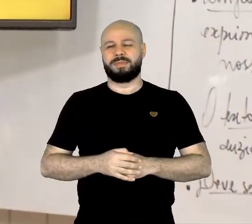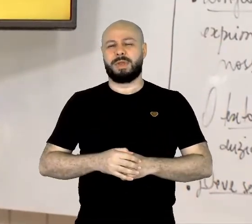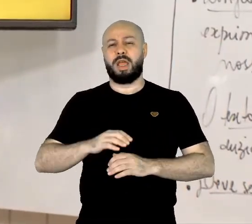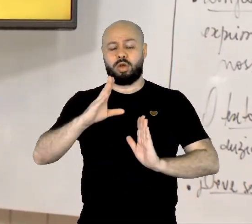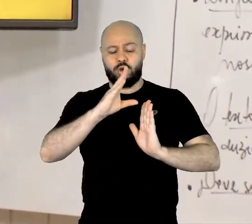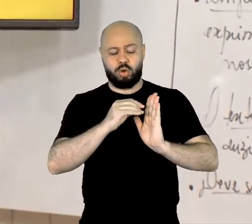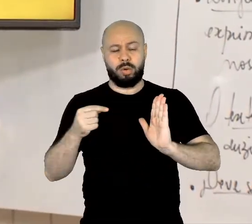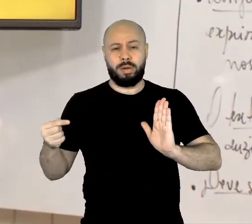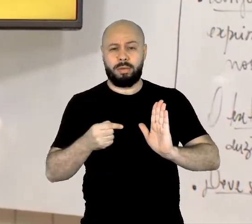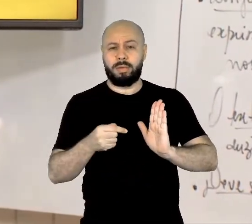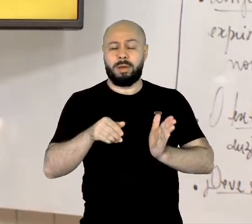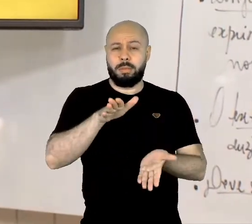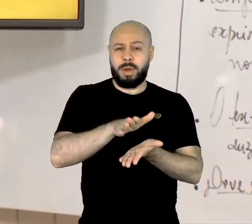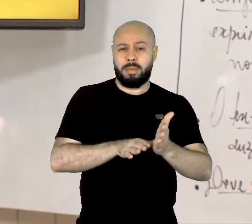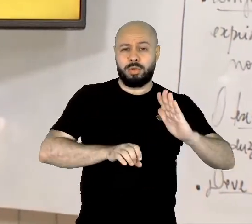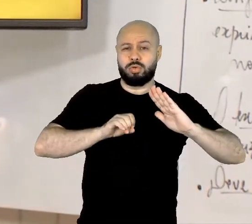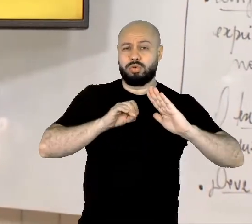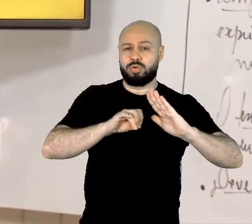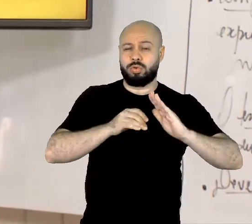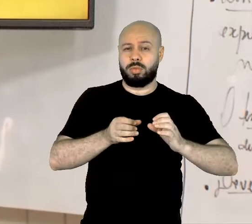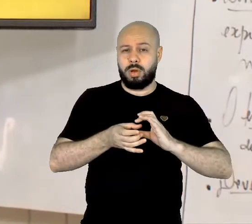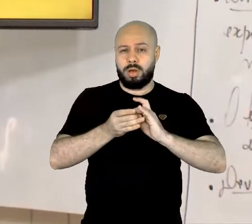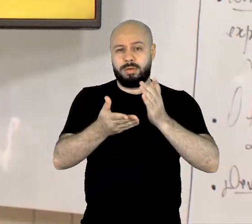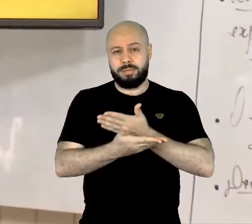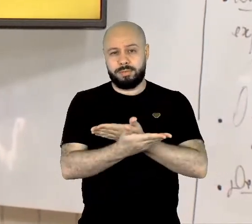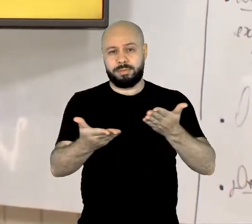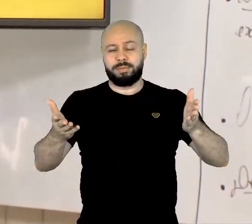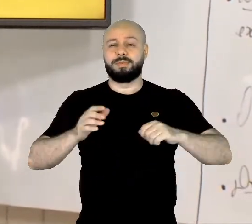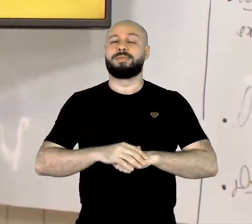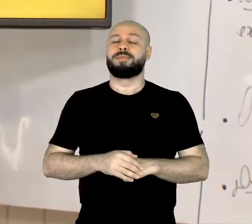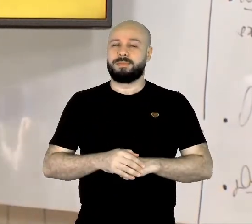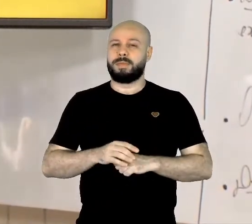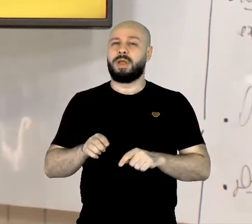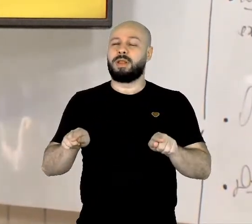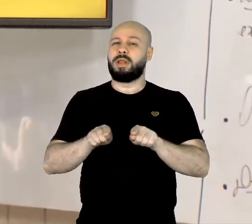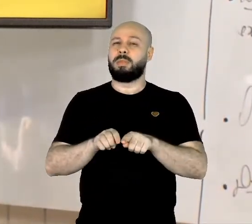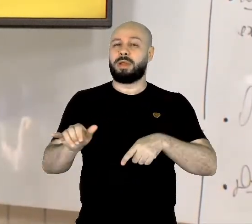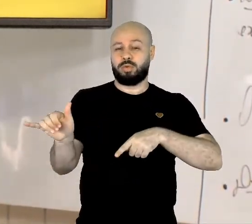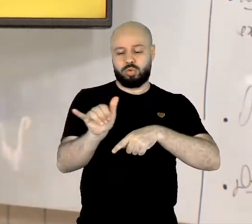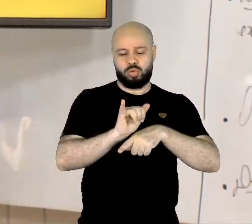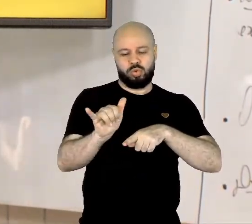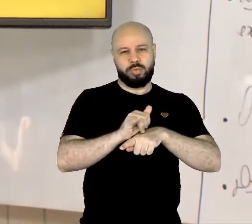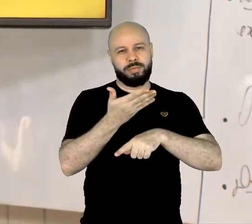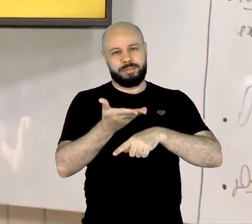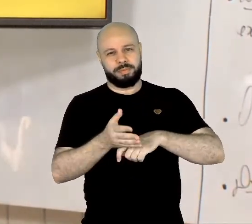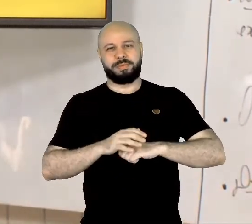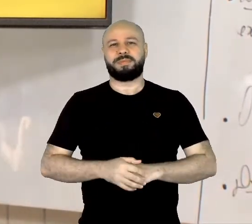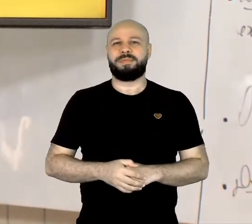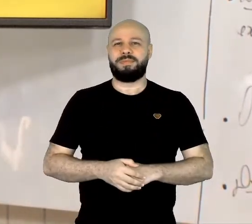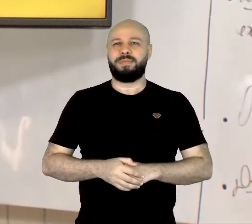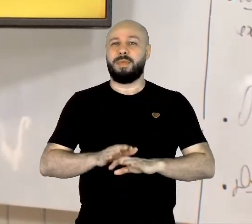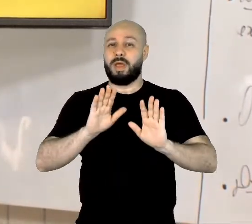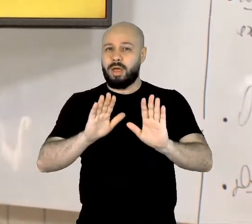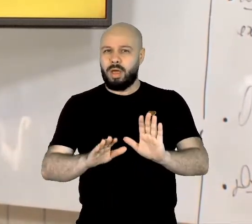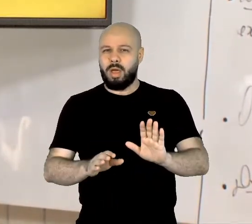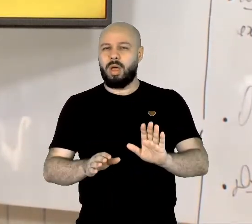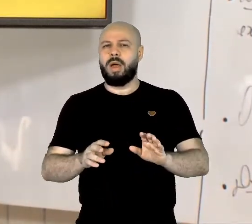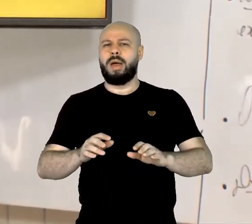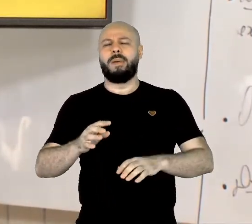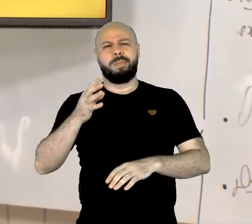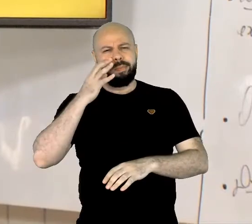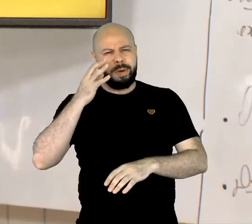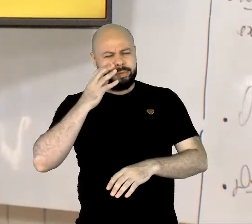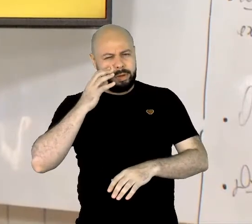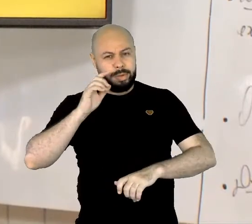está na nossa plataforma Palmas Homeschool e também no nosso canal do YouTube, tá? Não deixem de assistir